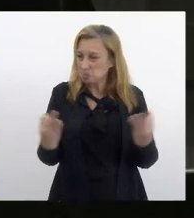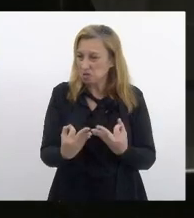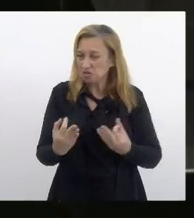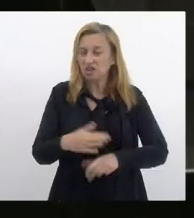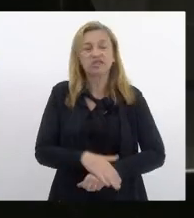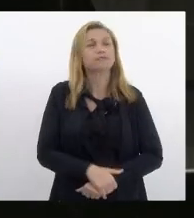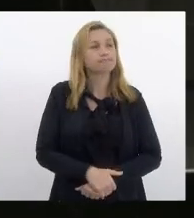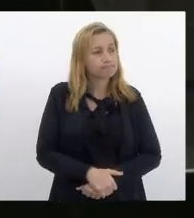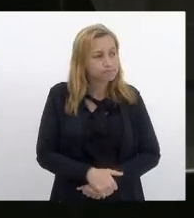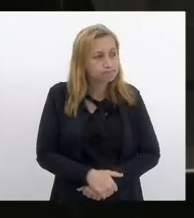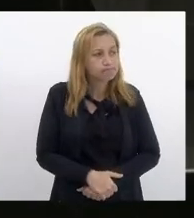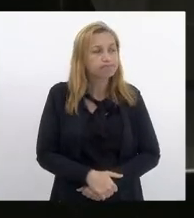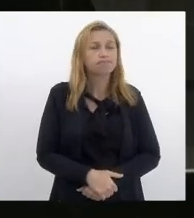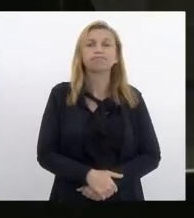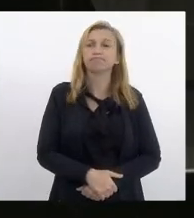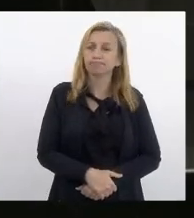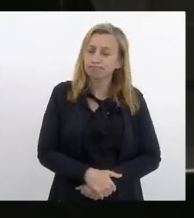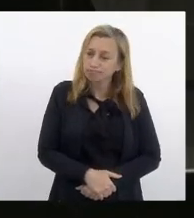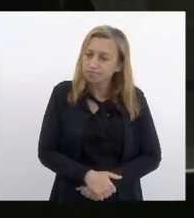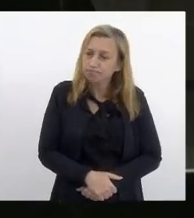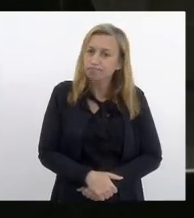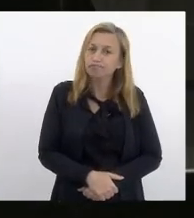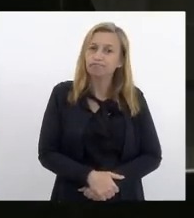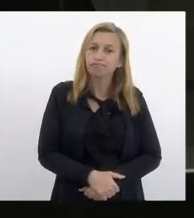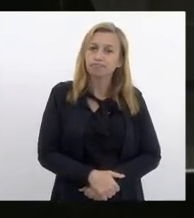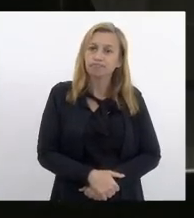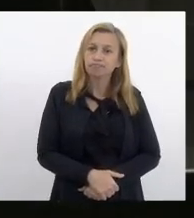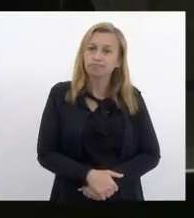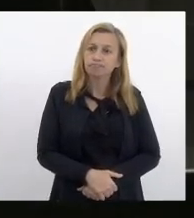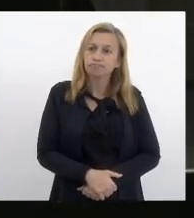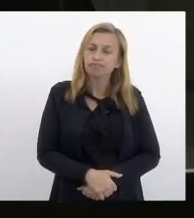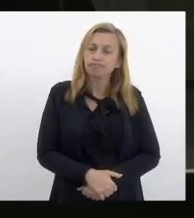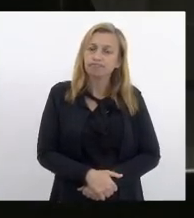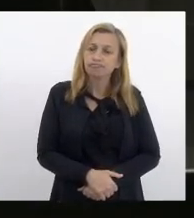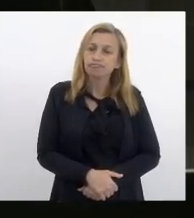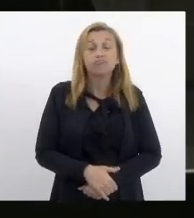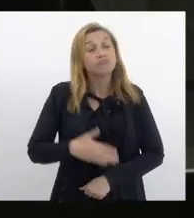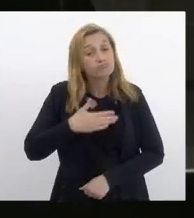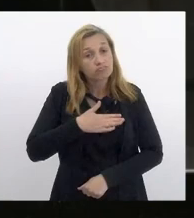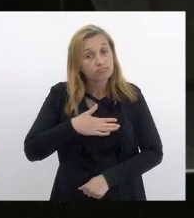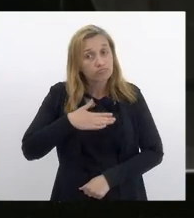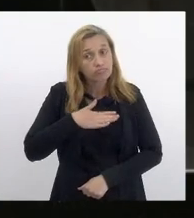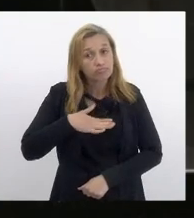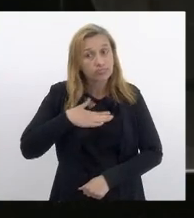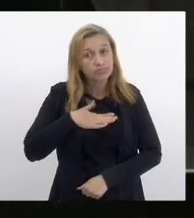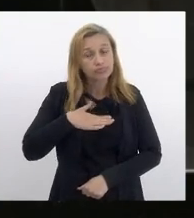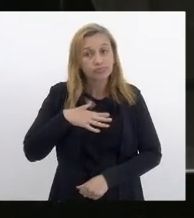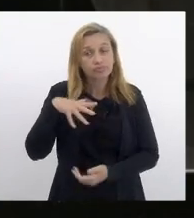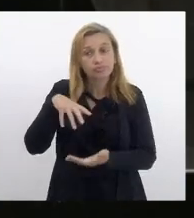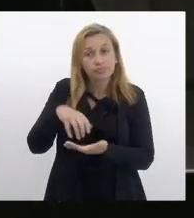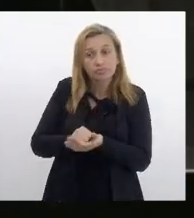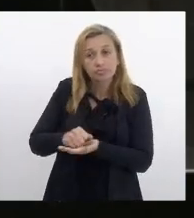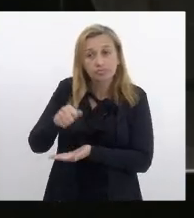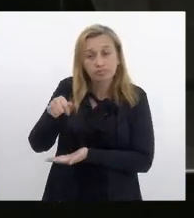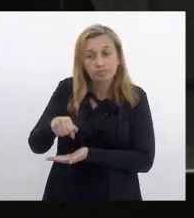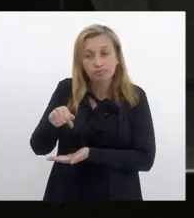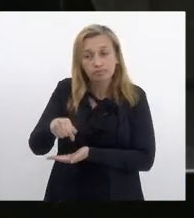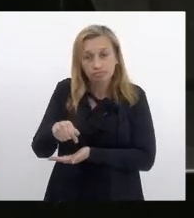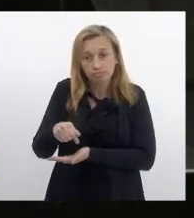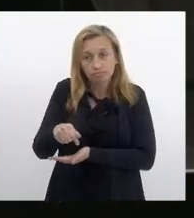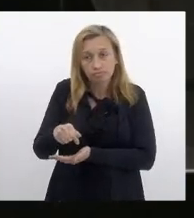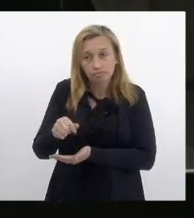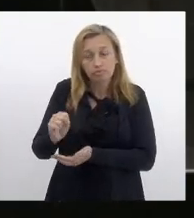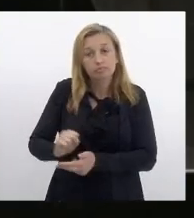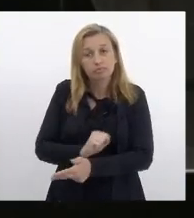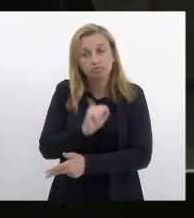espetacular, né, extraordinária. E eu gostaria que ficasse registrado nos anais do